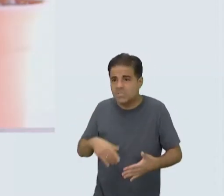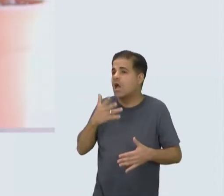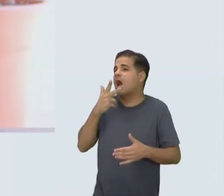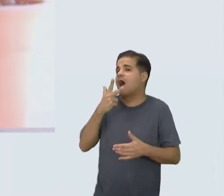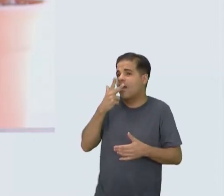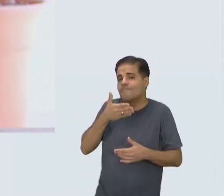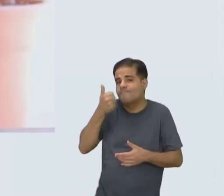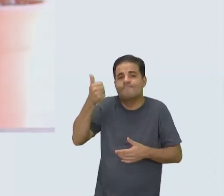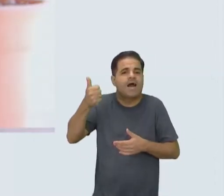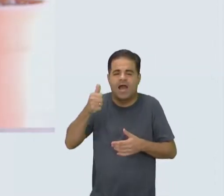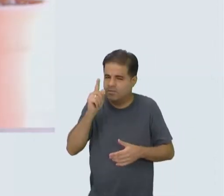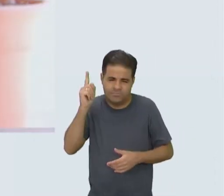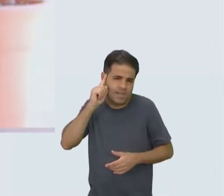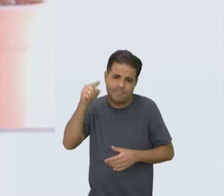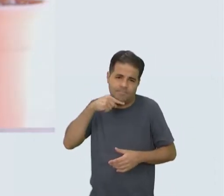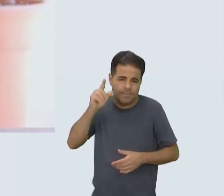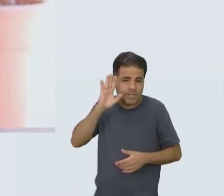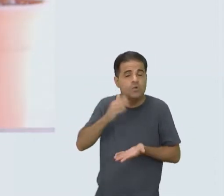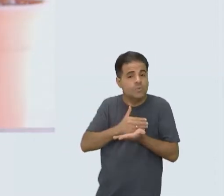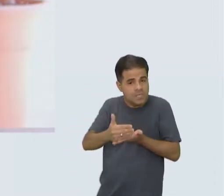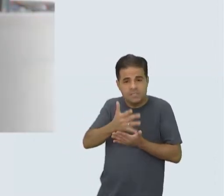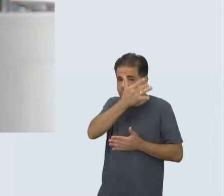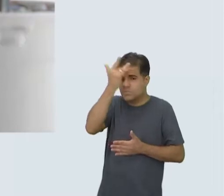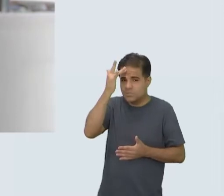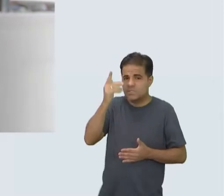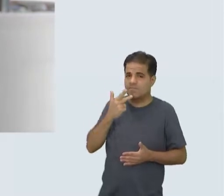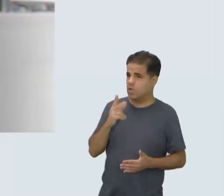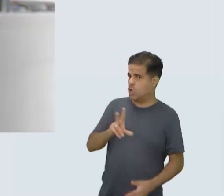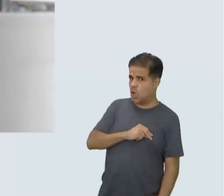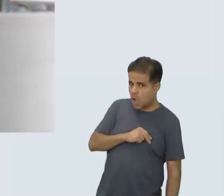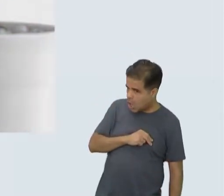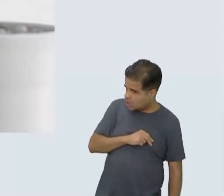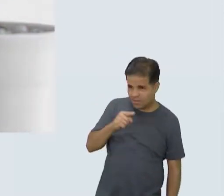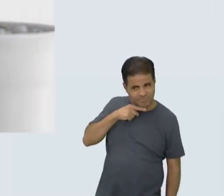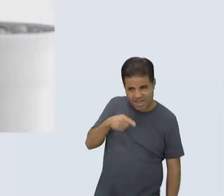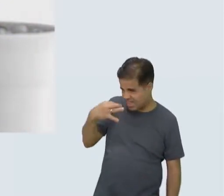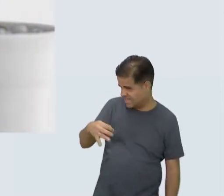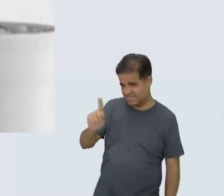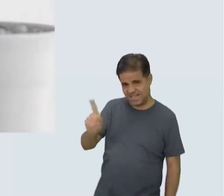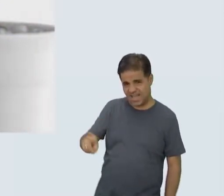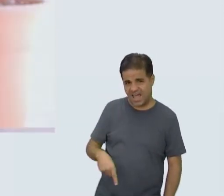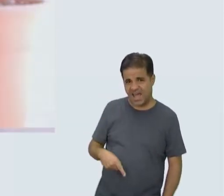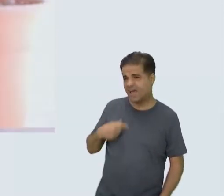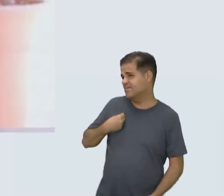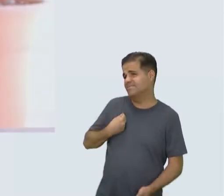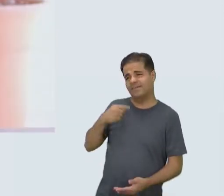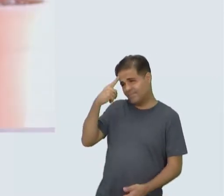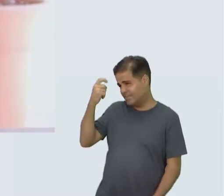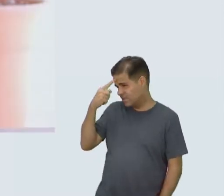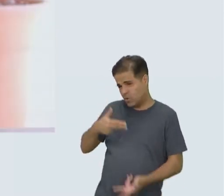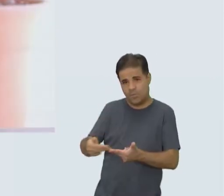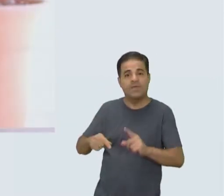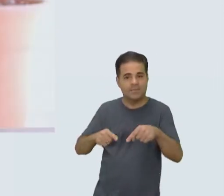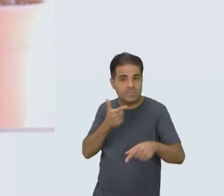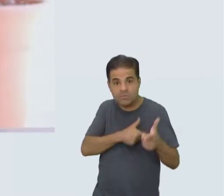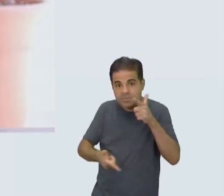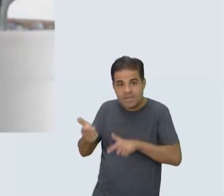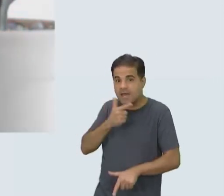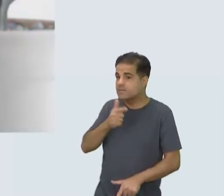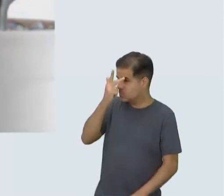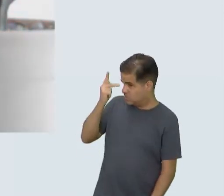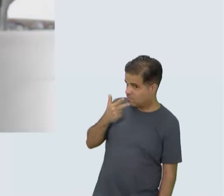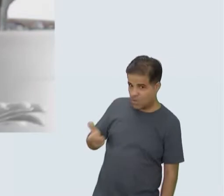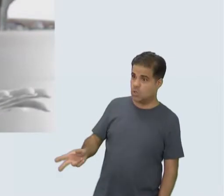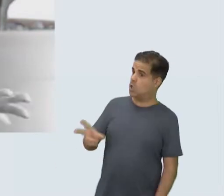ser muito fácil, sabe? E é assim, no início as pessoas te falam: nossa, não vai dar certo, você tá inventando moda. E aí quando você conquista as coisas, as pessoas